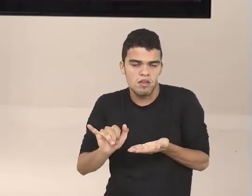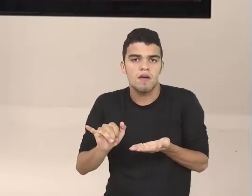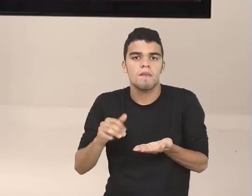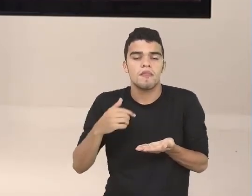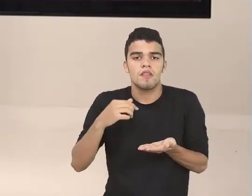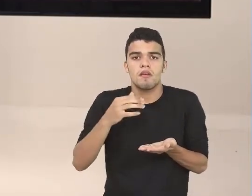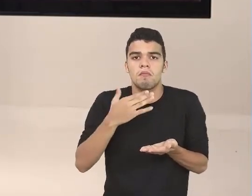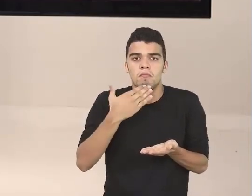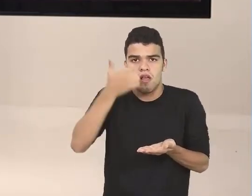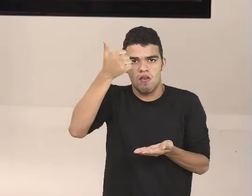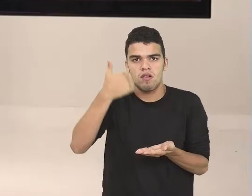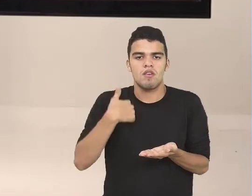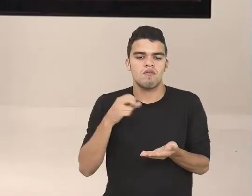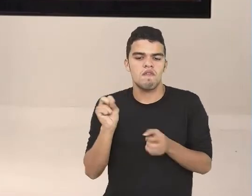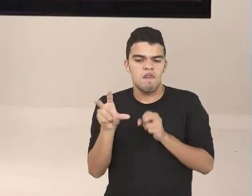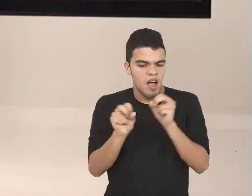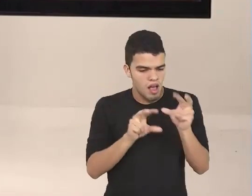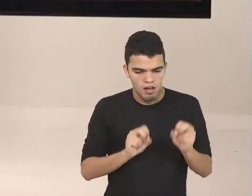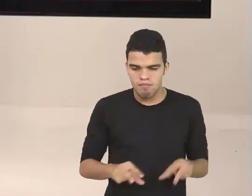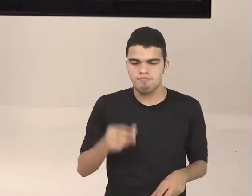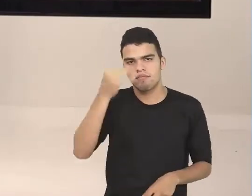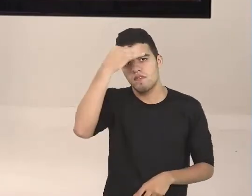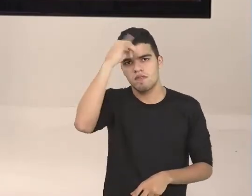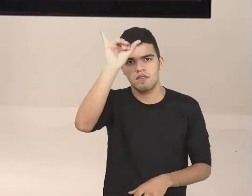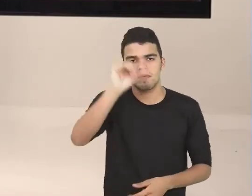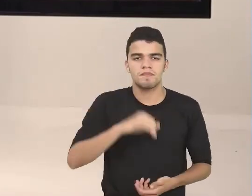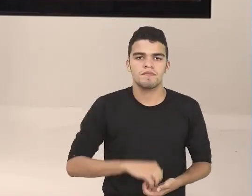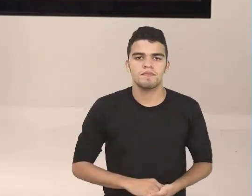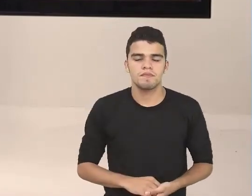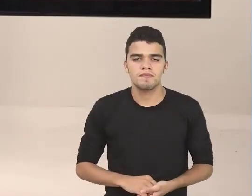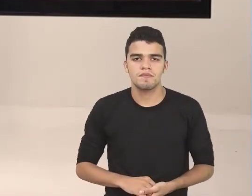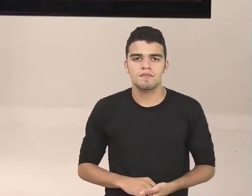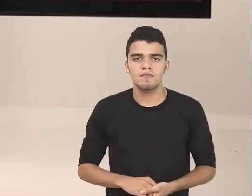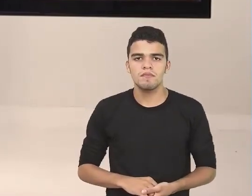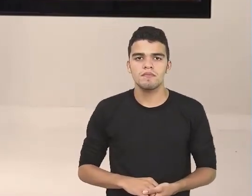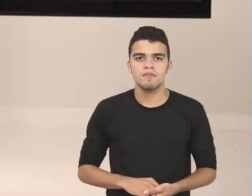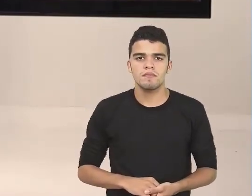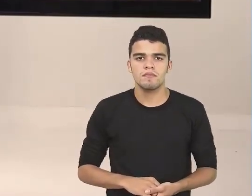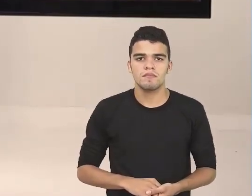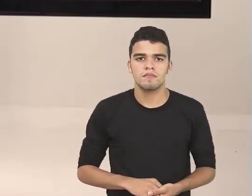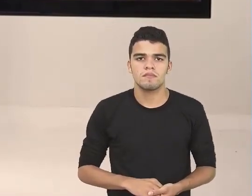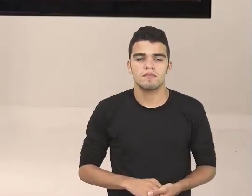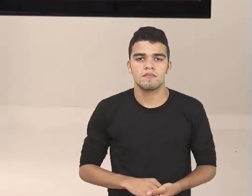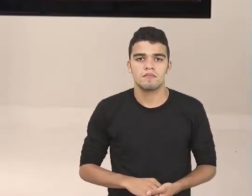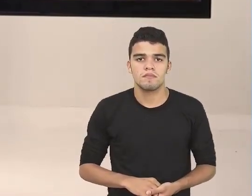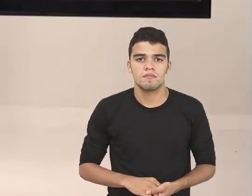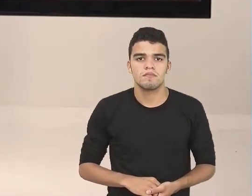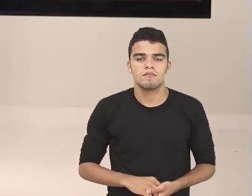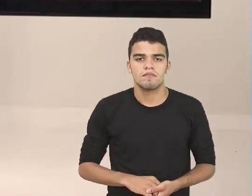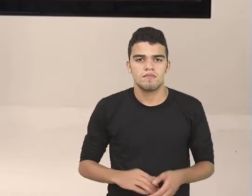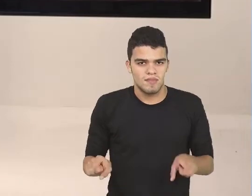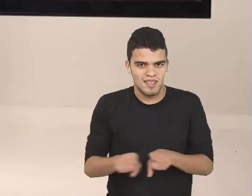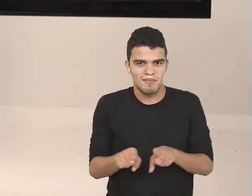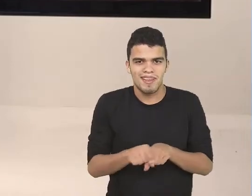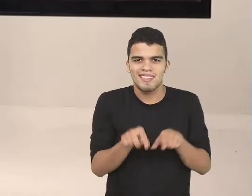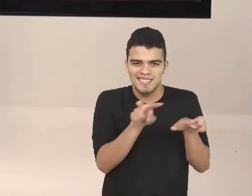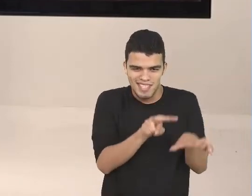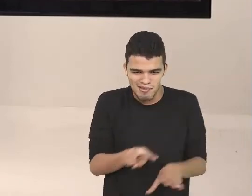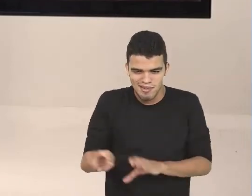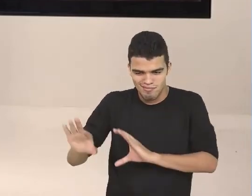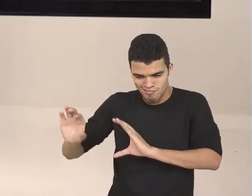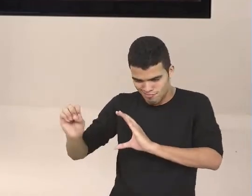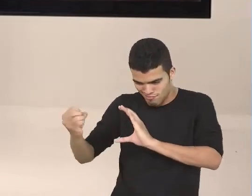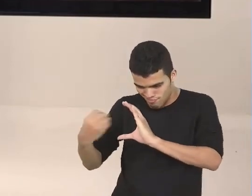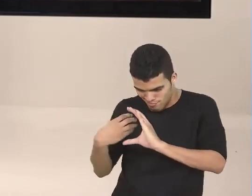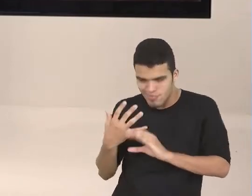nem propagar esse vírus dentro da sua casa. Tem uma coisinha também que eu recebi essa semana de